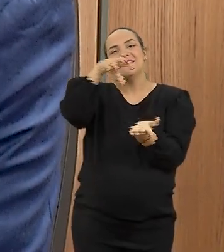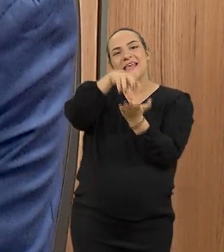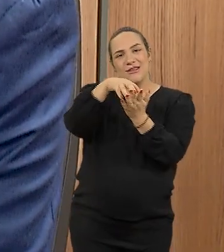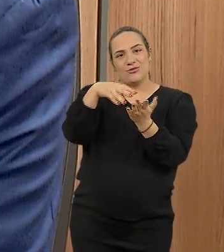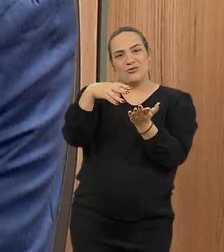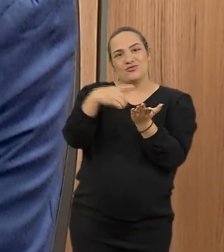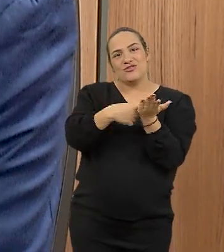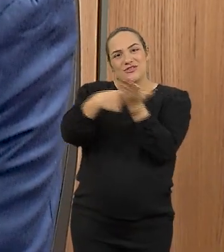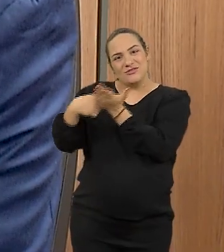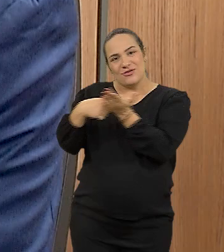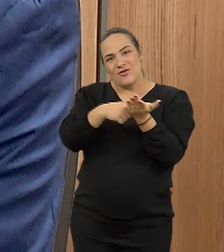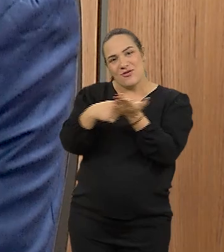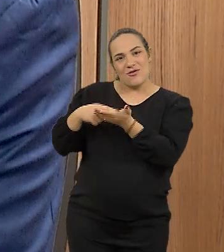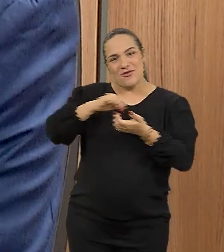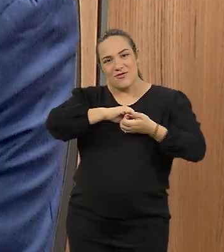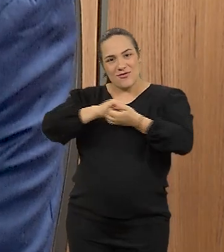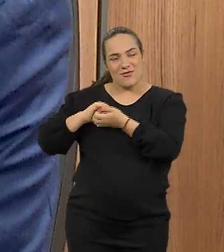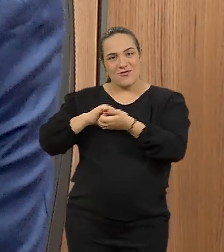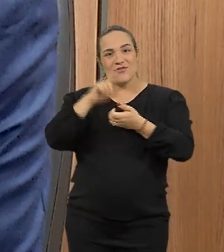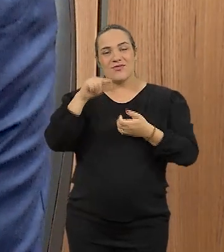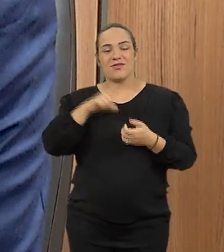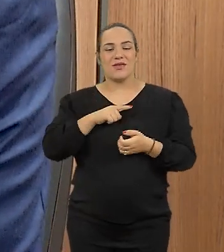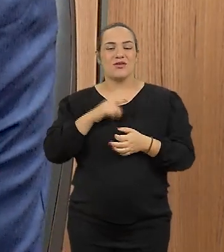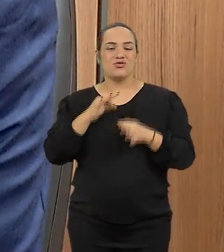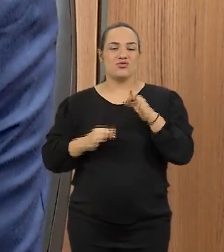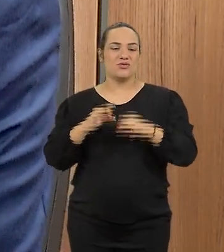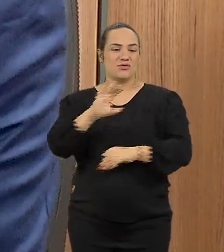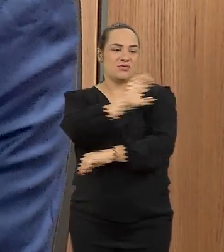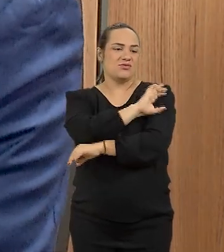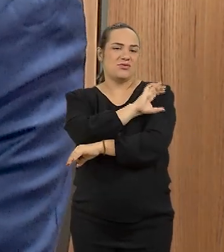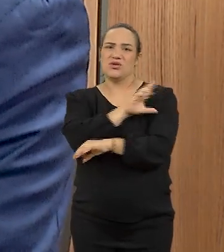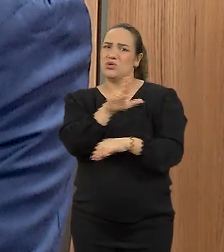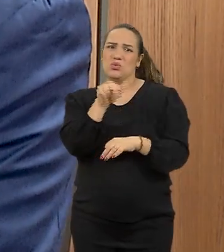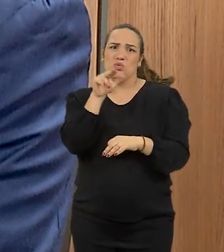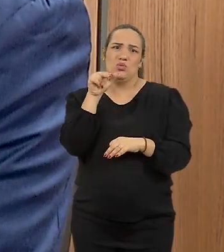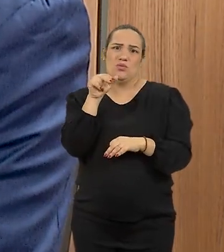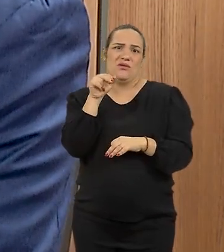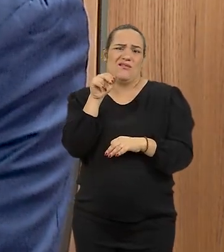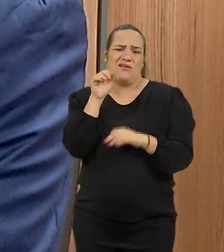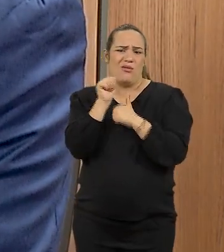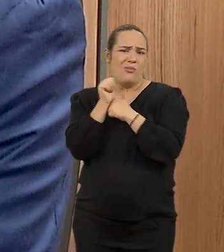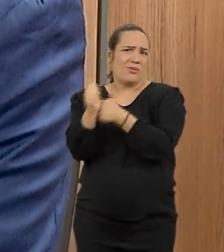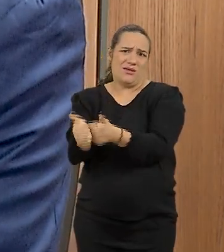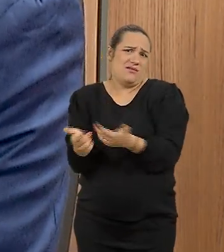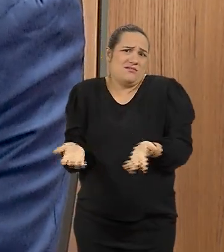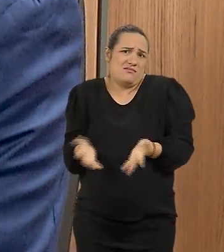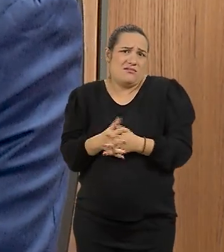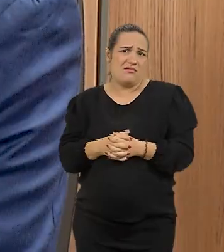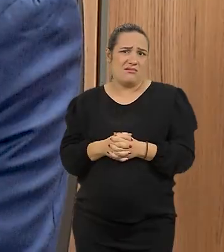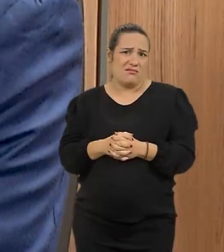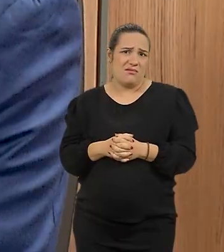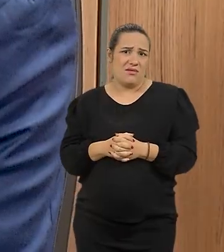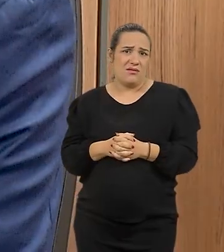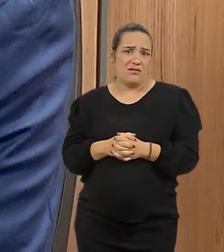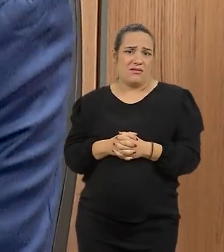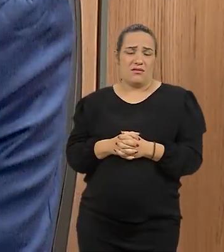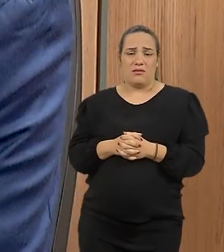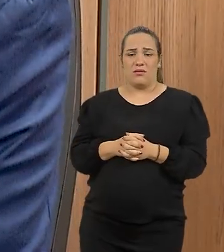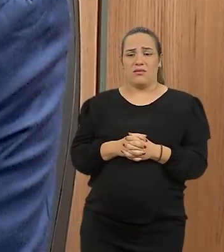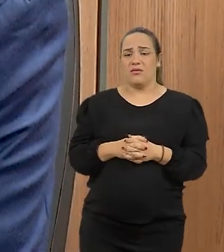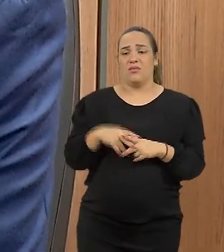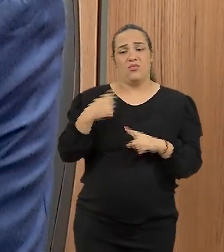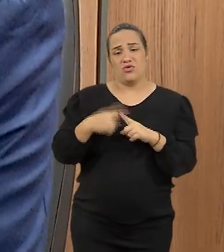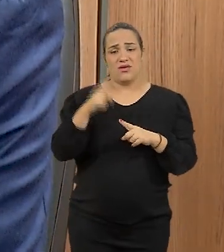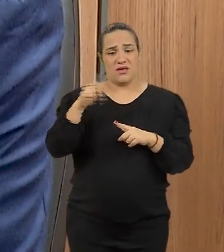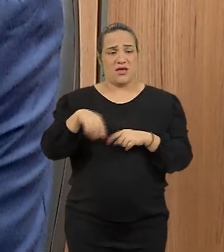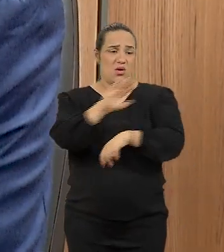E esses sejusques funcionam com os juízes coordenadores que nunca estão na coordenação. Nunca estão lá. Porque eles exercem